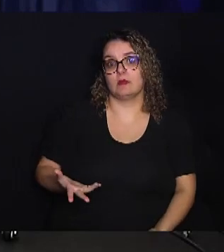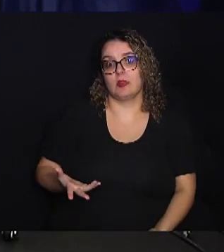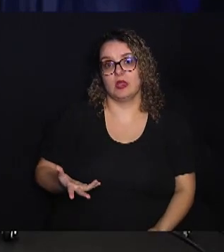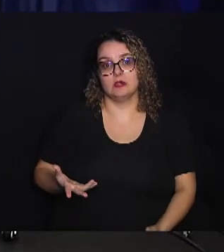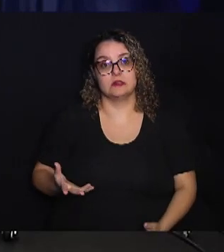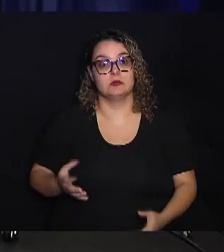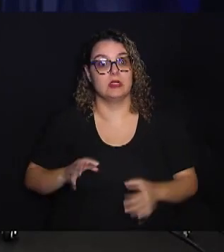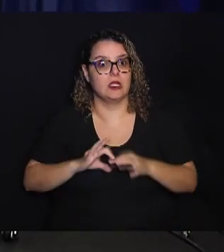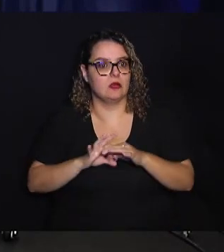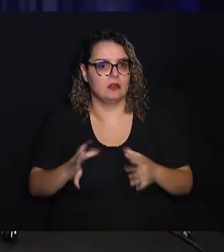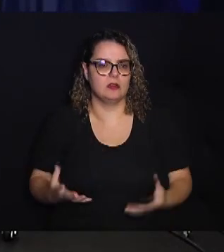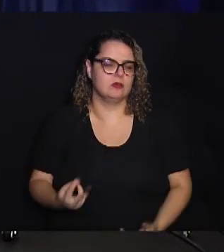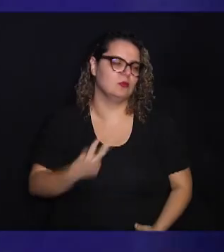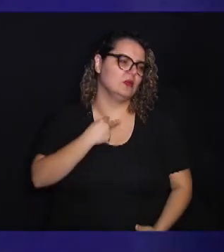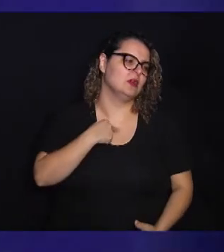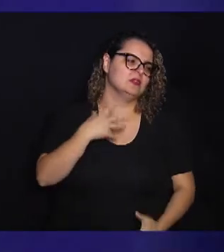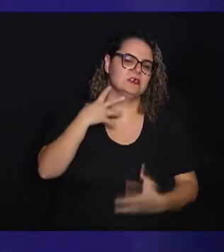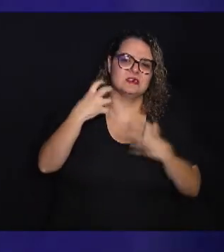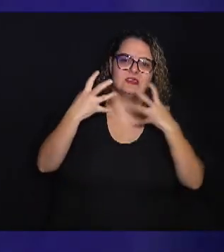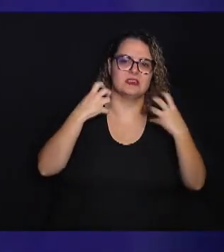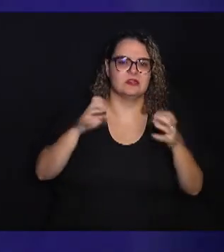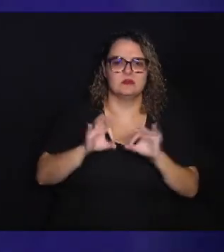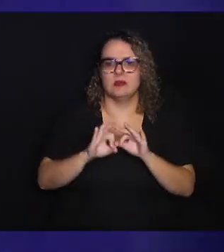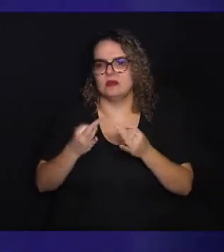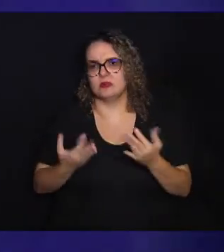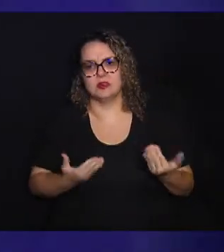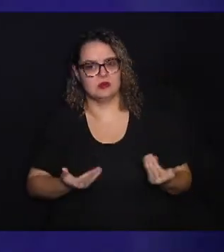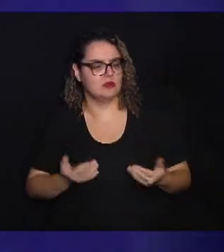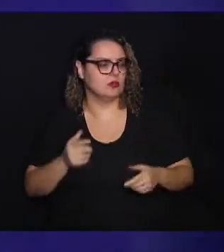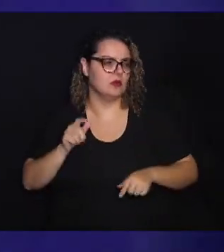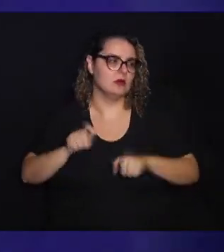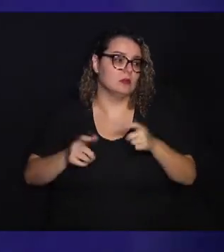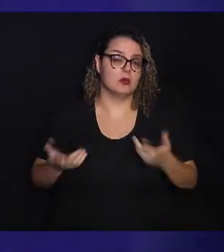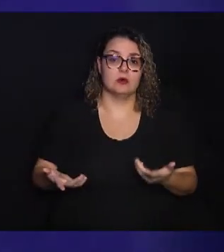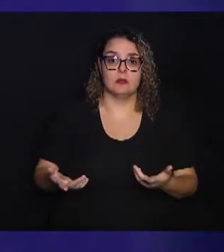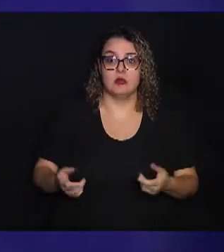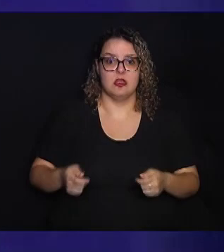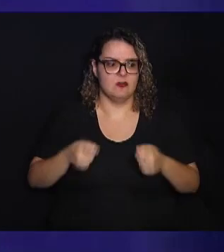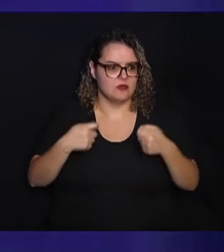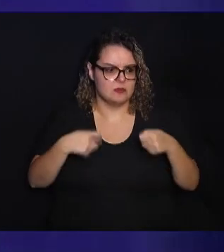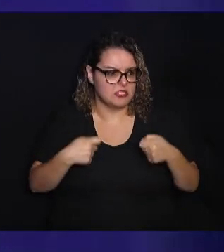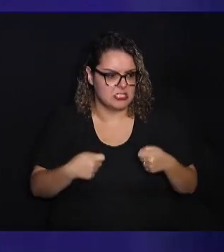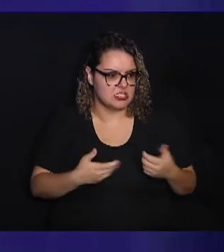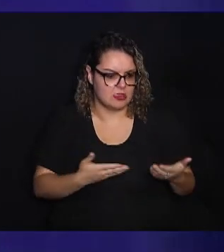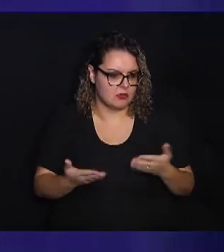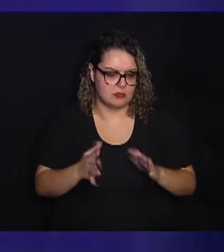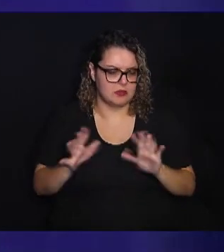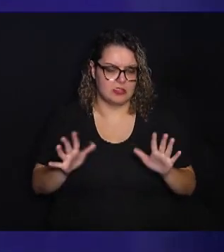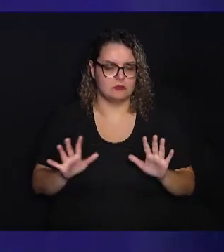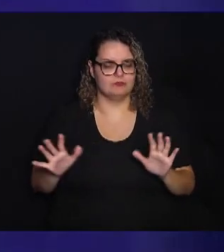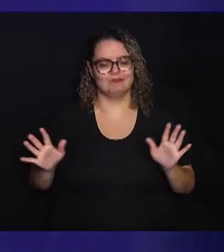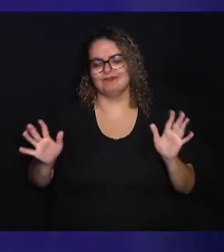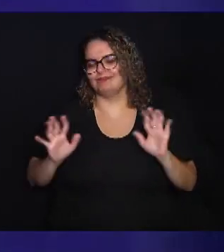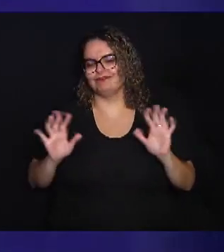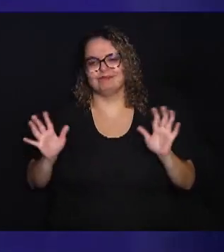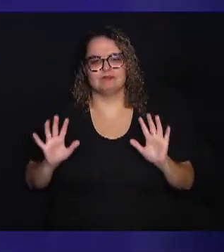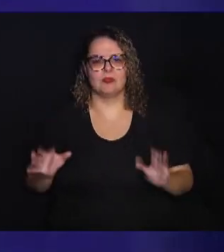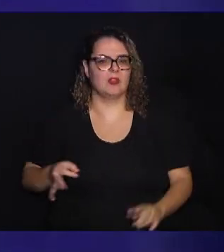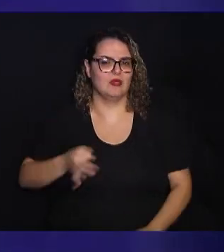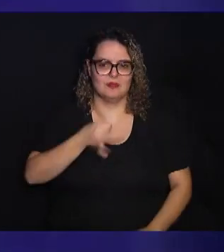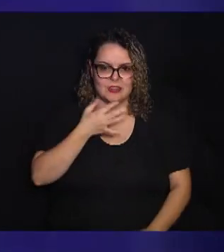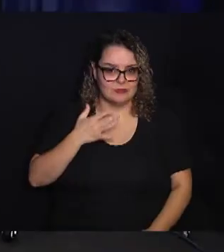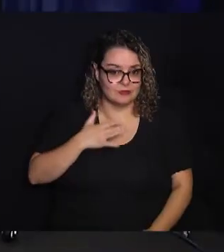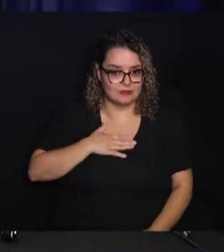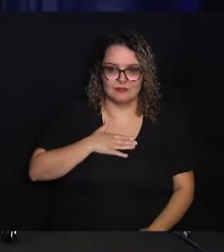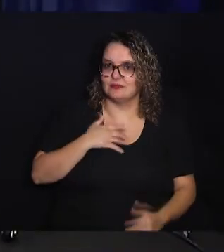uma família ou um jovem, qualquer pessoa, porque, nossa, você tem que apresentar e tem que ser perfeito. O